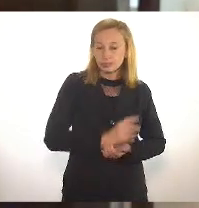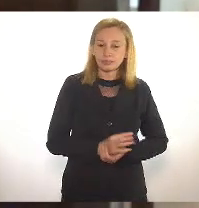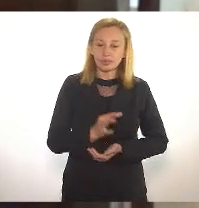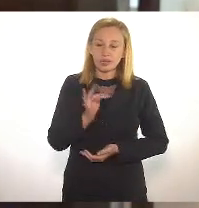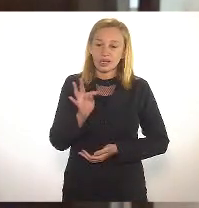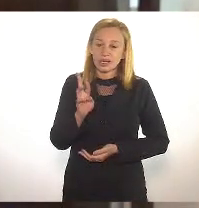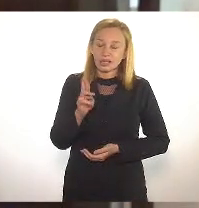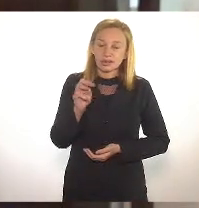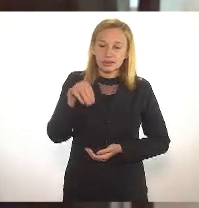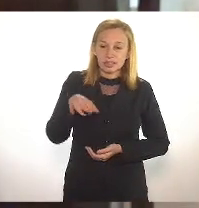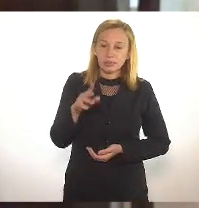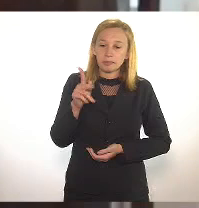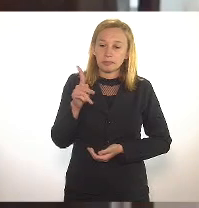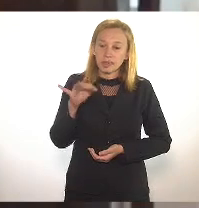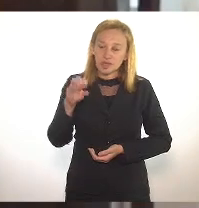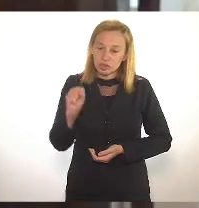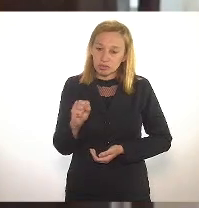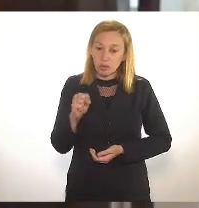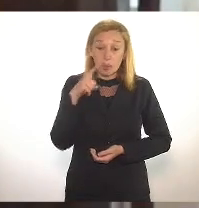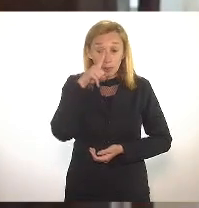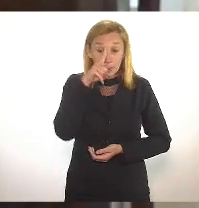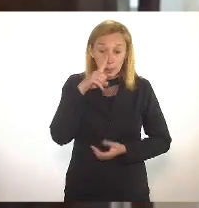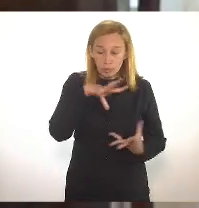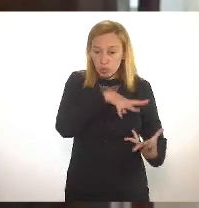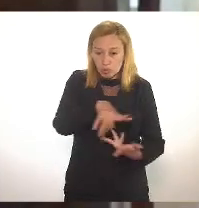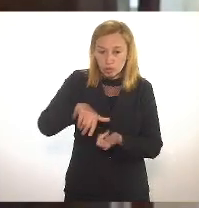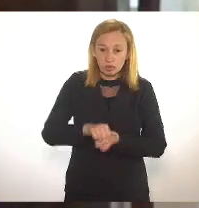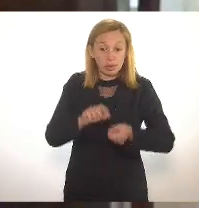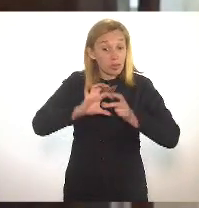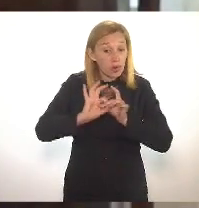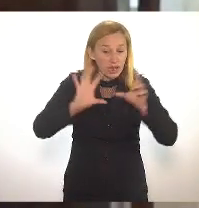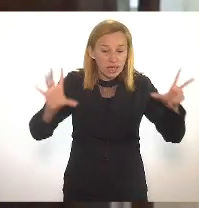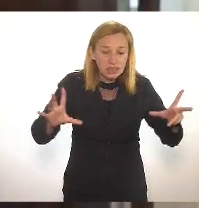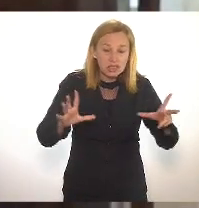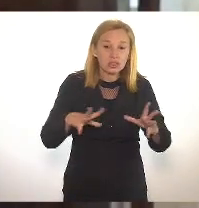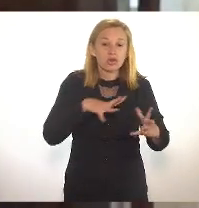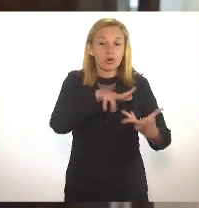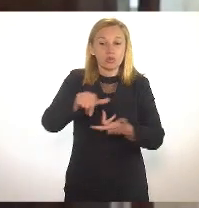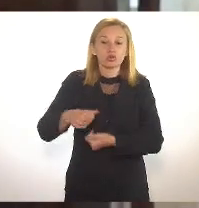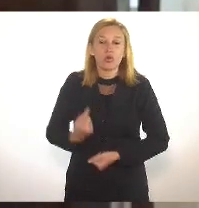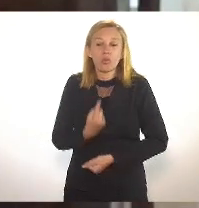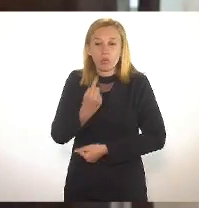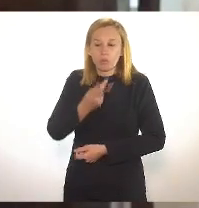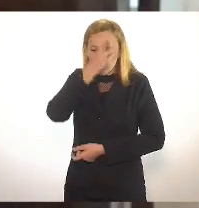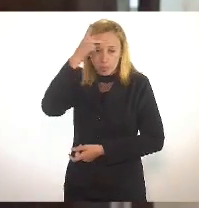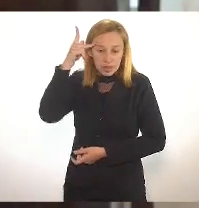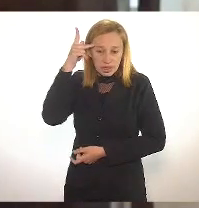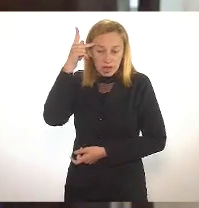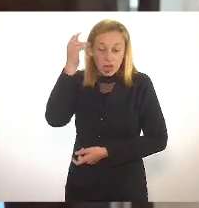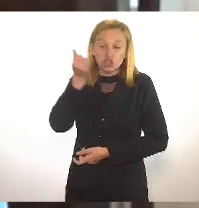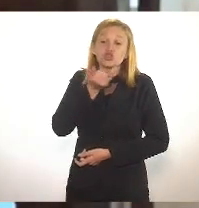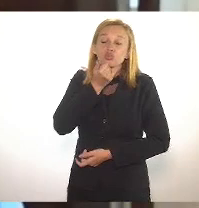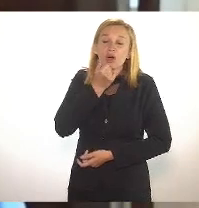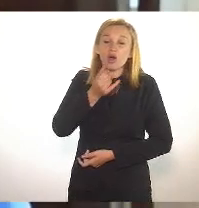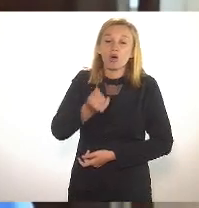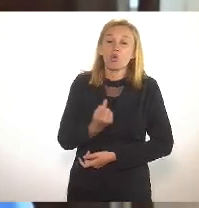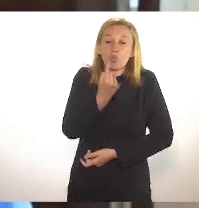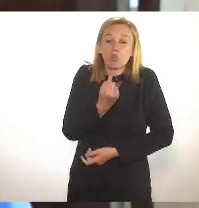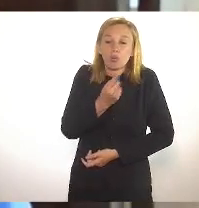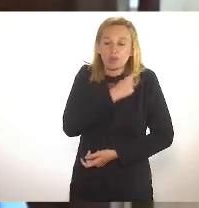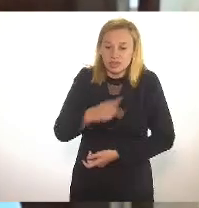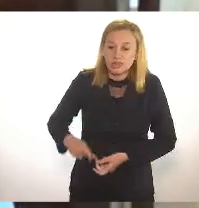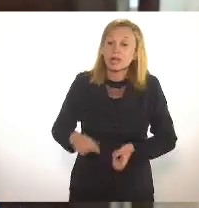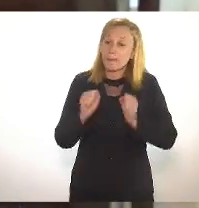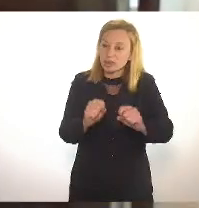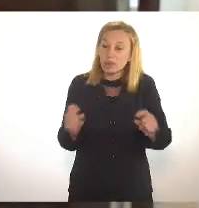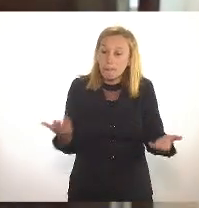um perigo no mundo. Se na maior democracia do mundo, um presidente que possa perder uma eleição, possa perder, não estou dizendo que vai